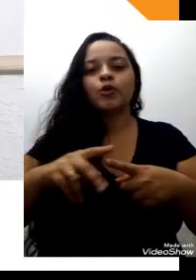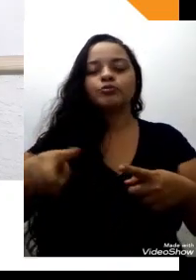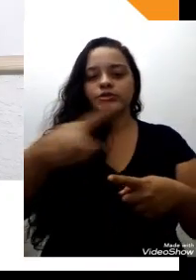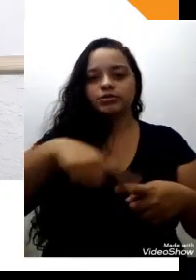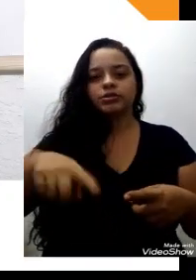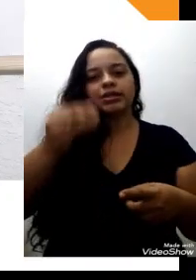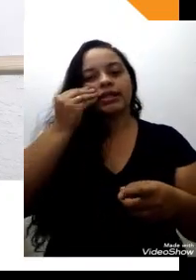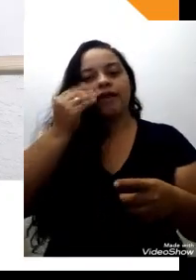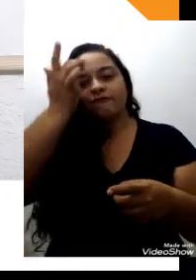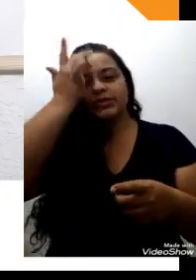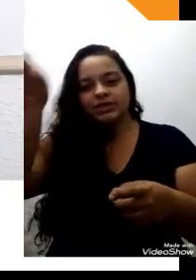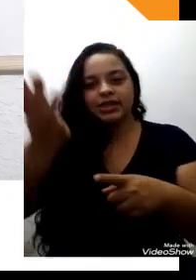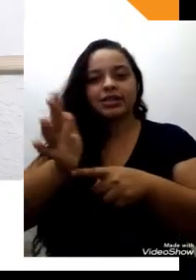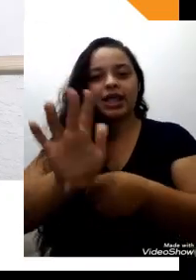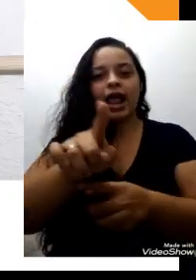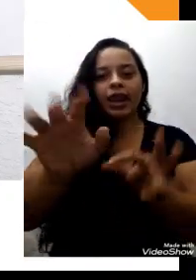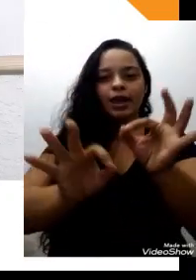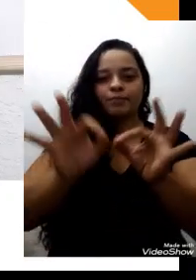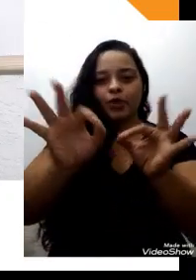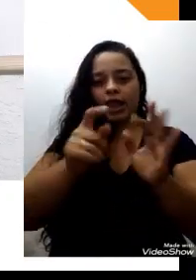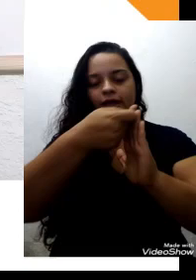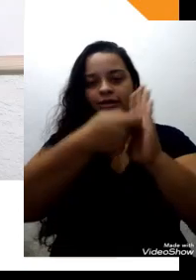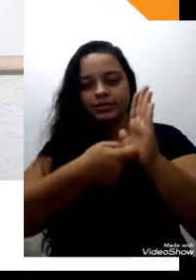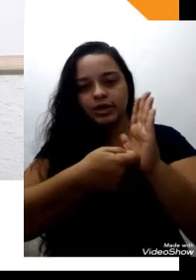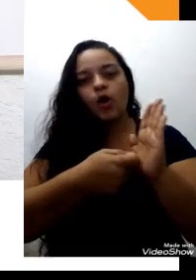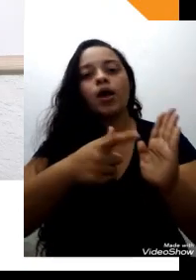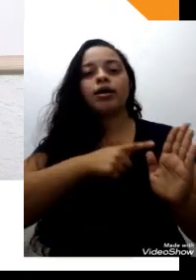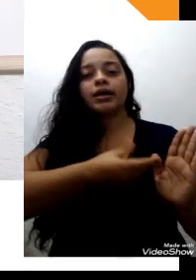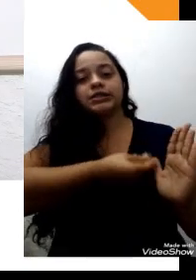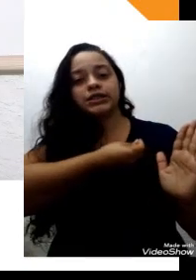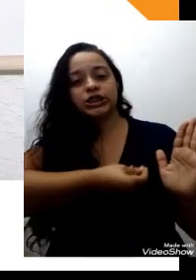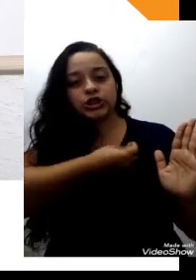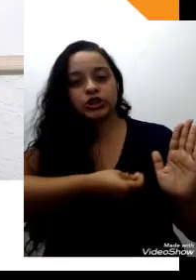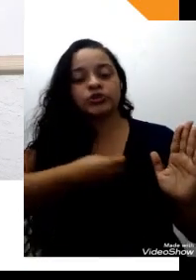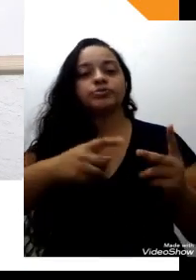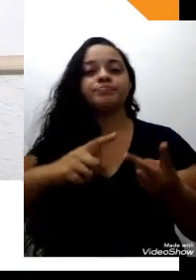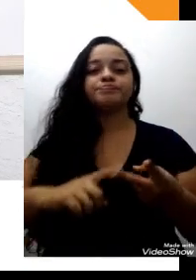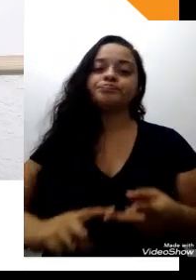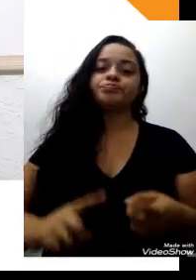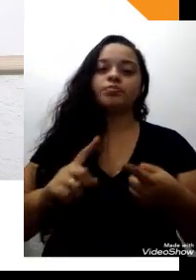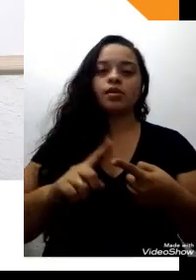facilitar nessa etapa da elaboração do texto, que existe tanto